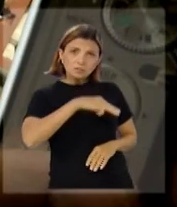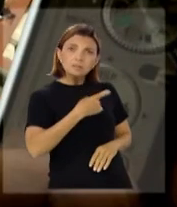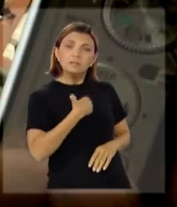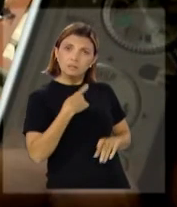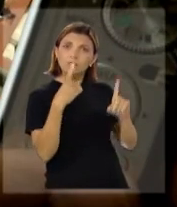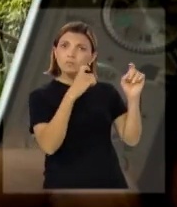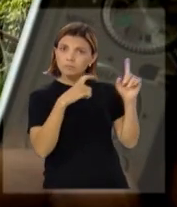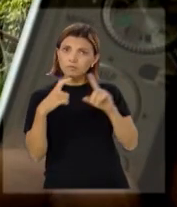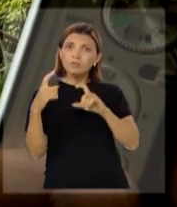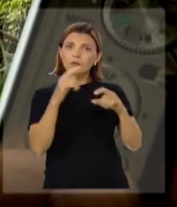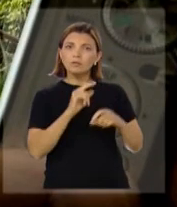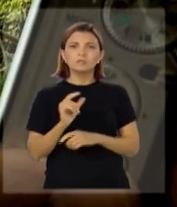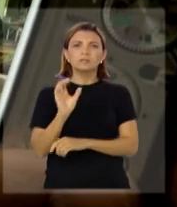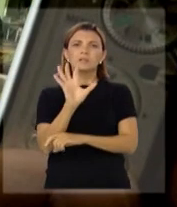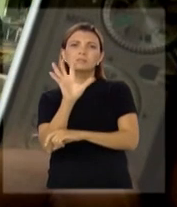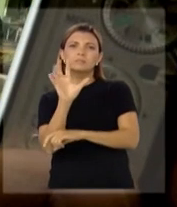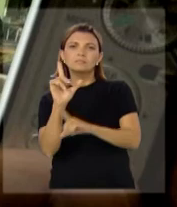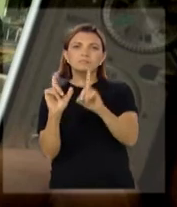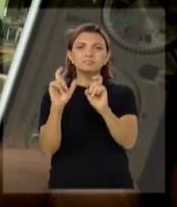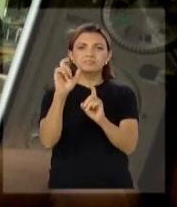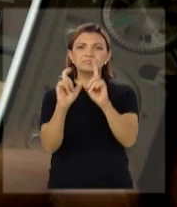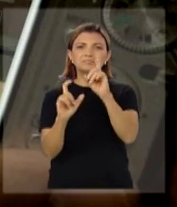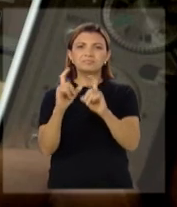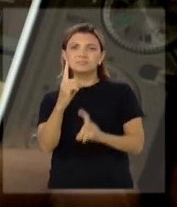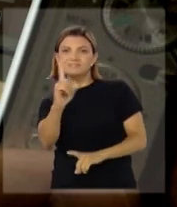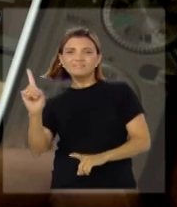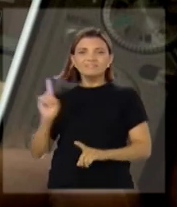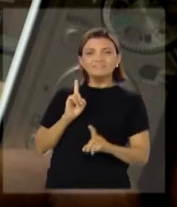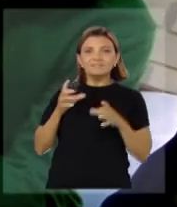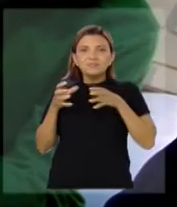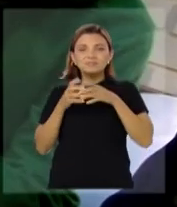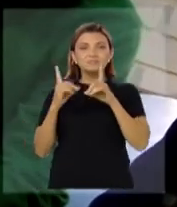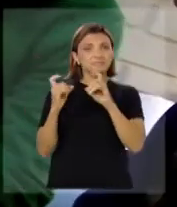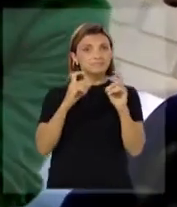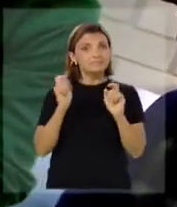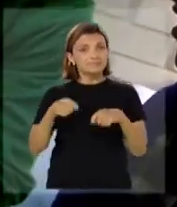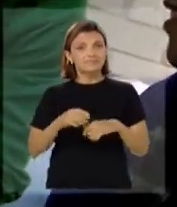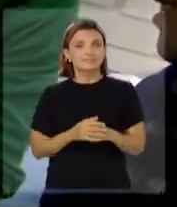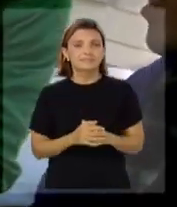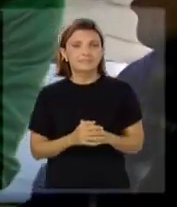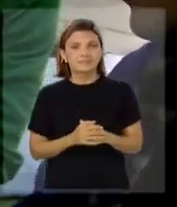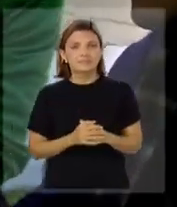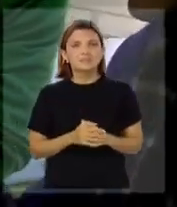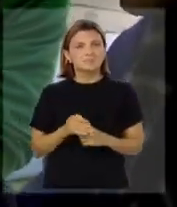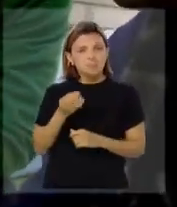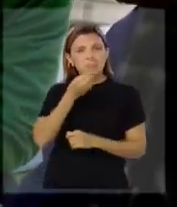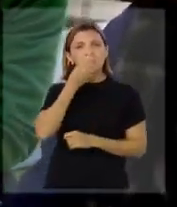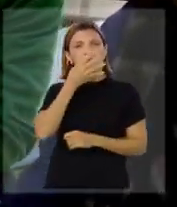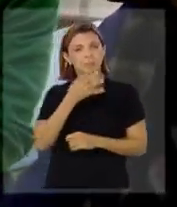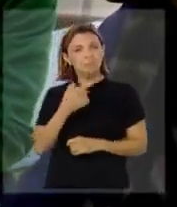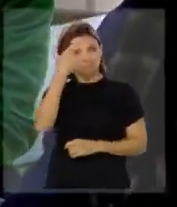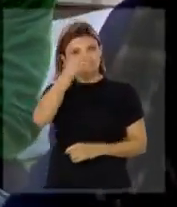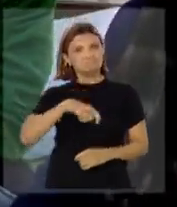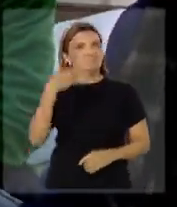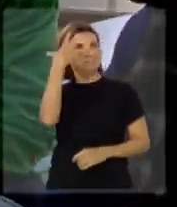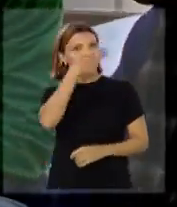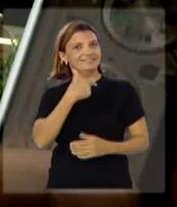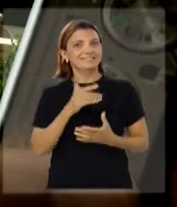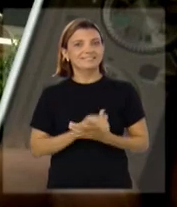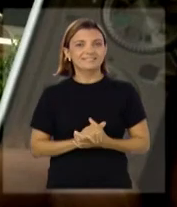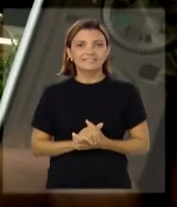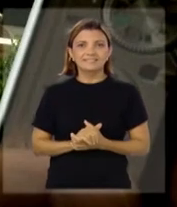É, lógico que foi. Com o tripé e o automático, agora eu posso tirar boas fotos e ainda sair nelas. Ah, é, e o cara, além de bom, ele é muito